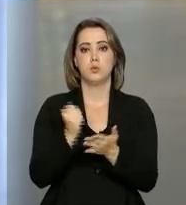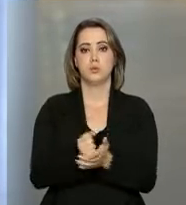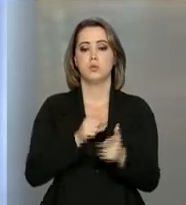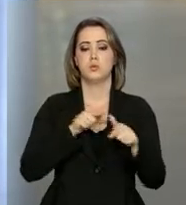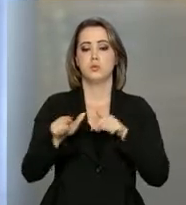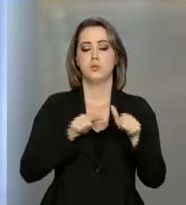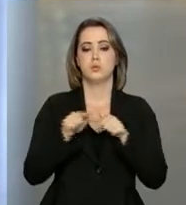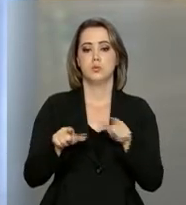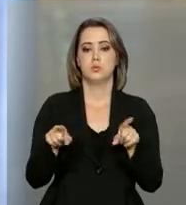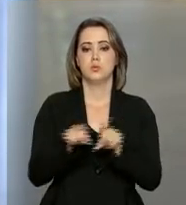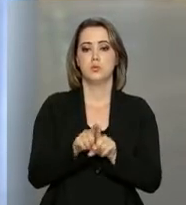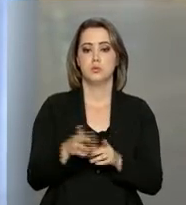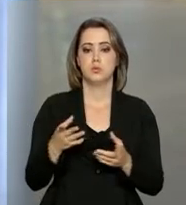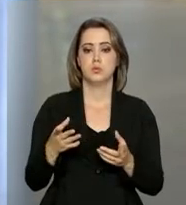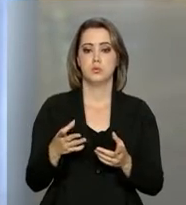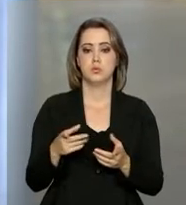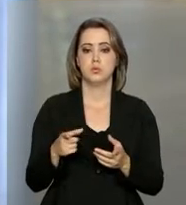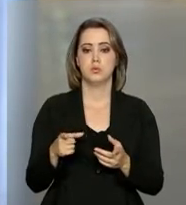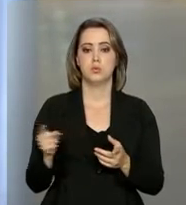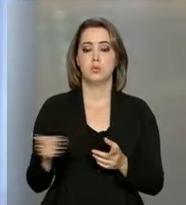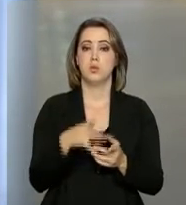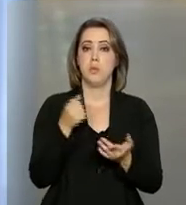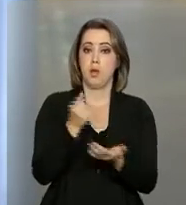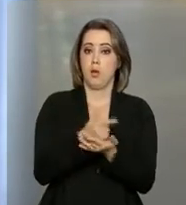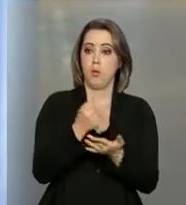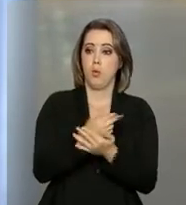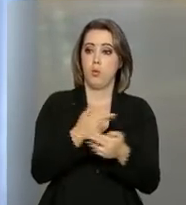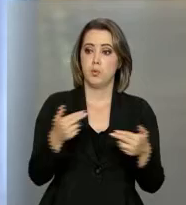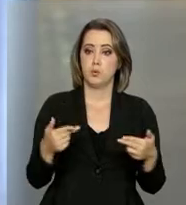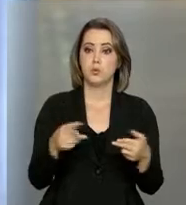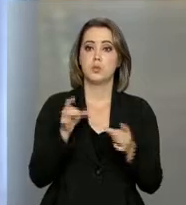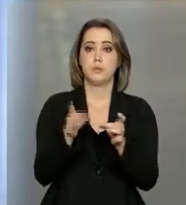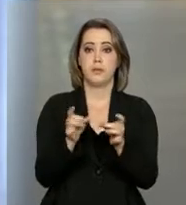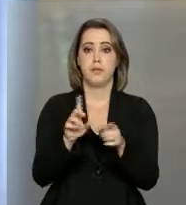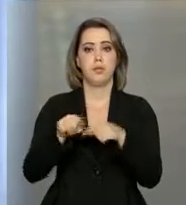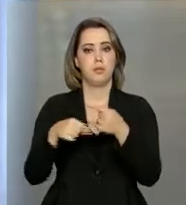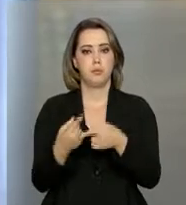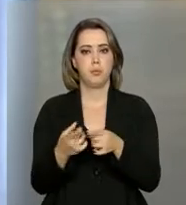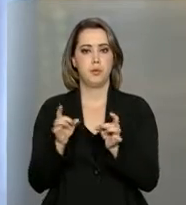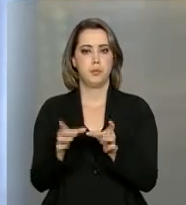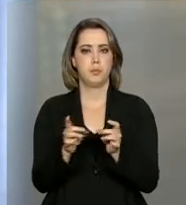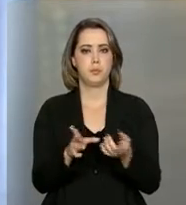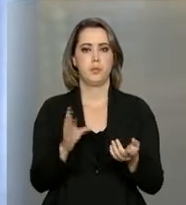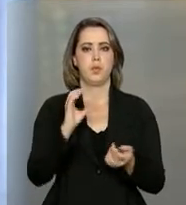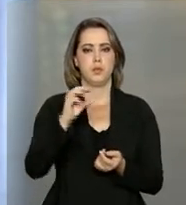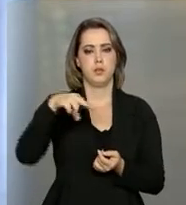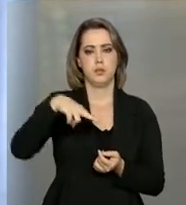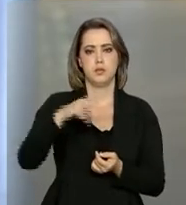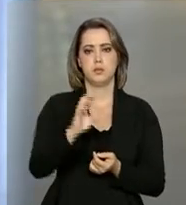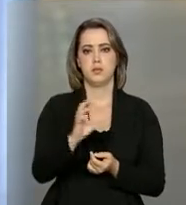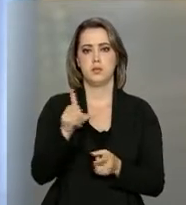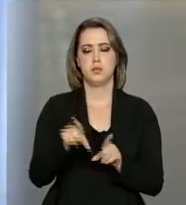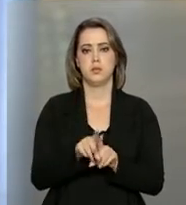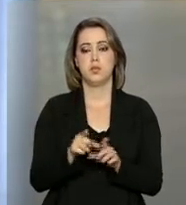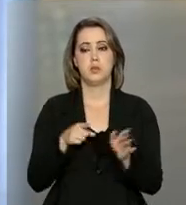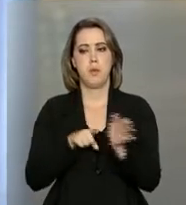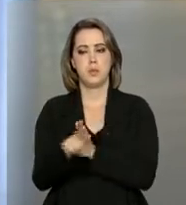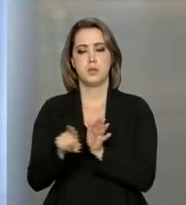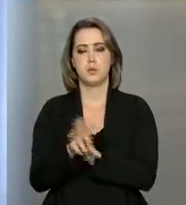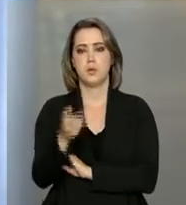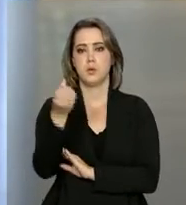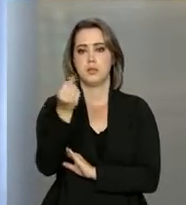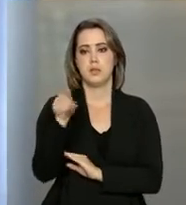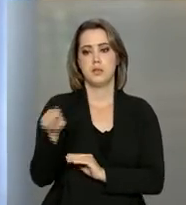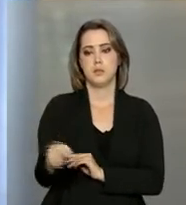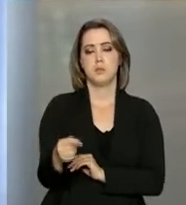de funcionários ea formação de estoques a cnc é que fez a pesquisa coletou dados de 6 mil empresas em